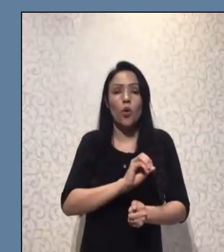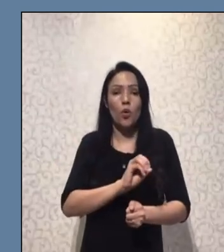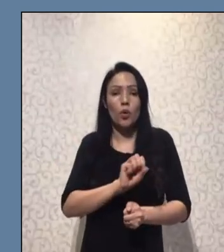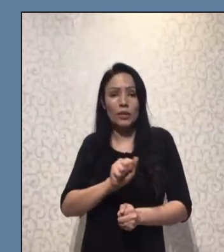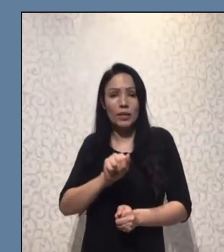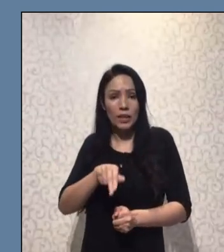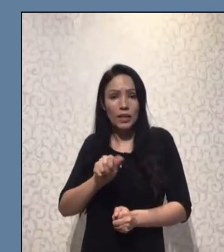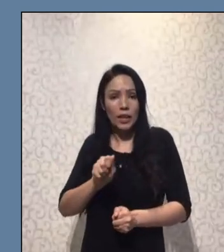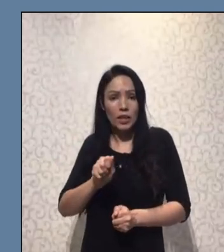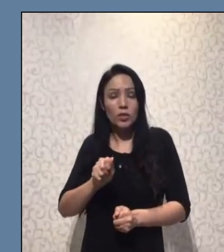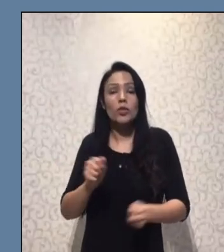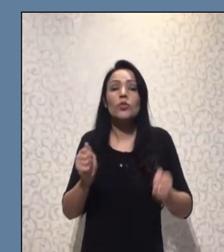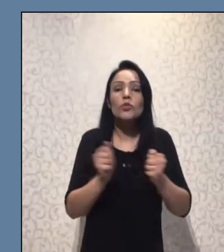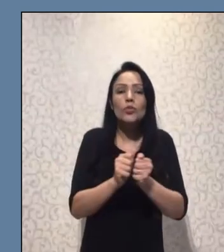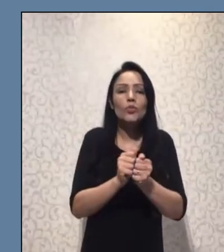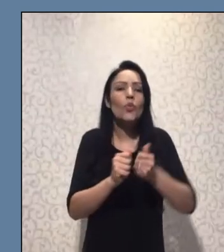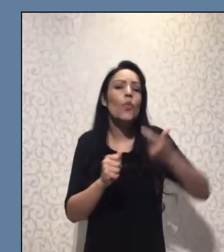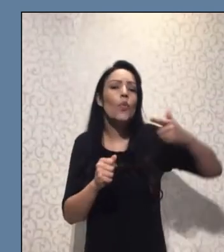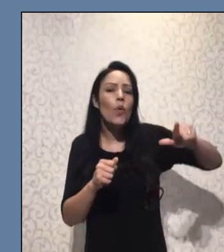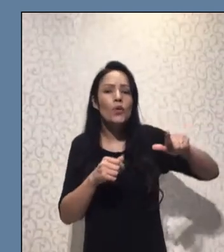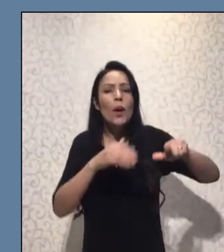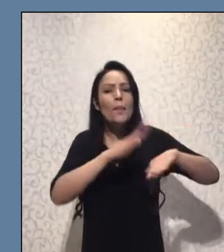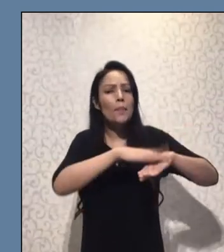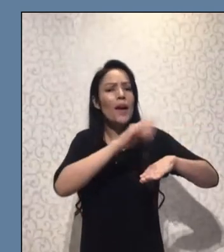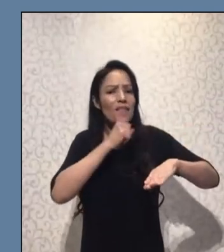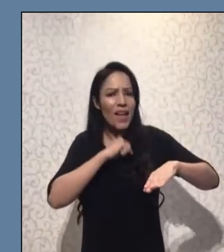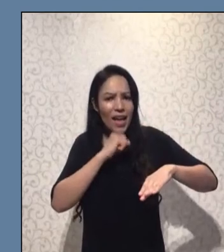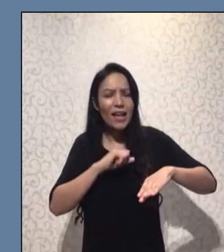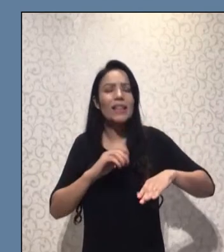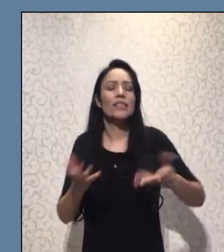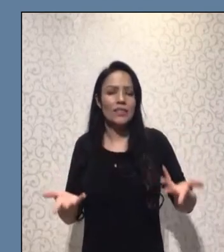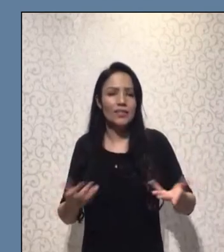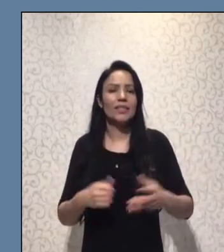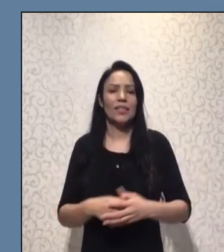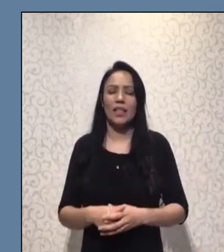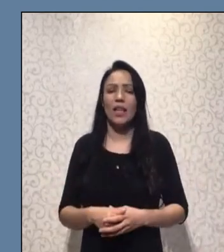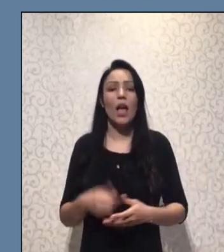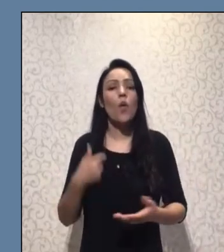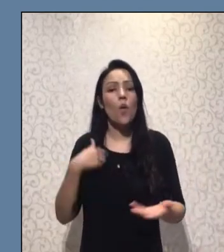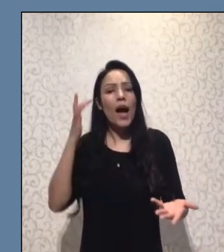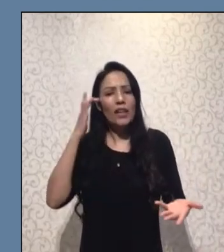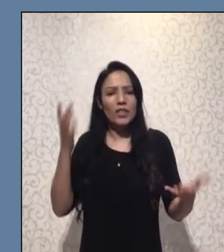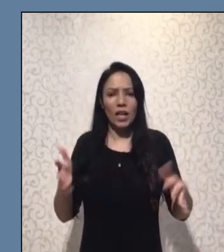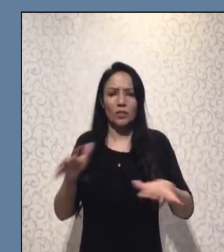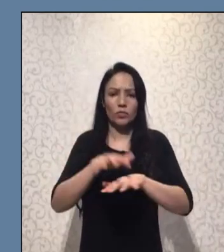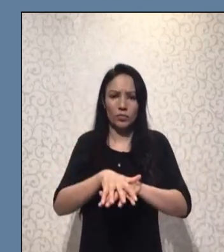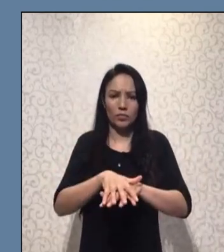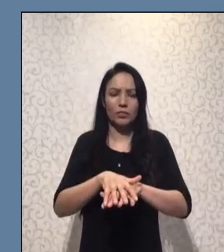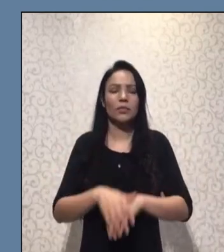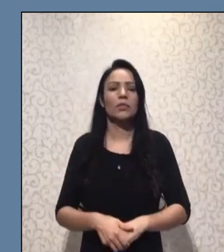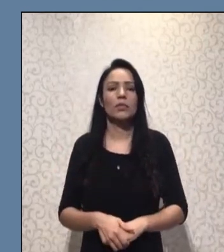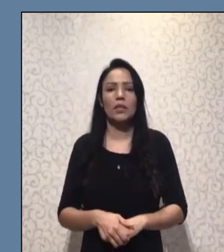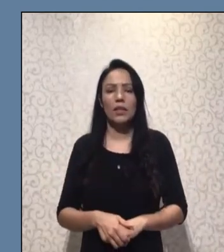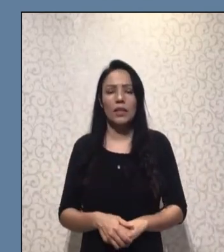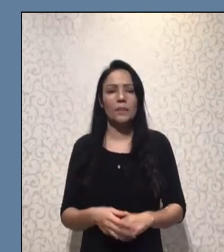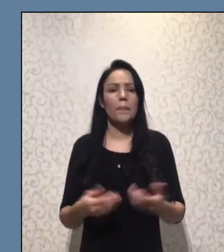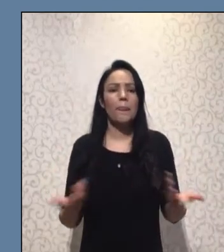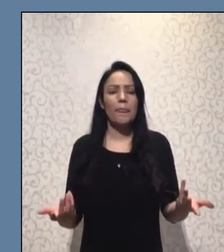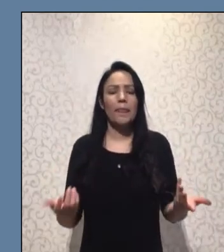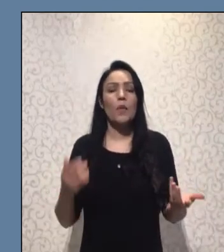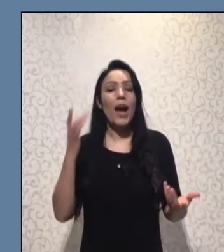dou uma ressignificada naquilo que eu já tenho. E isso eu acho que é inclusão. Eu acho que quando as pessoas entram no museu